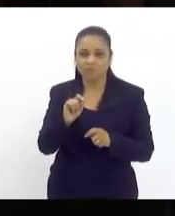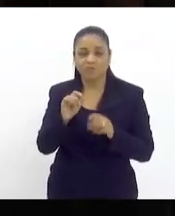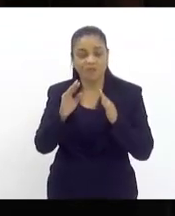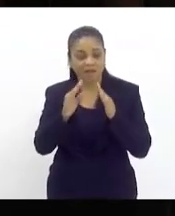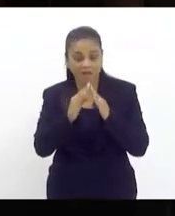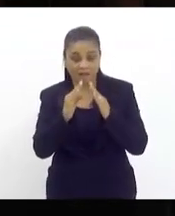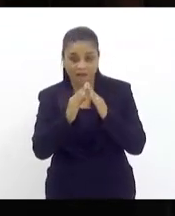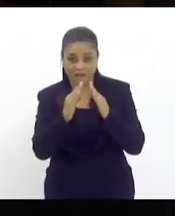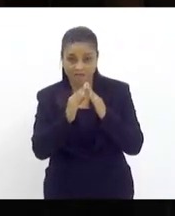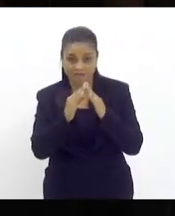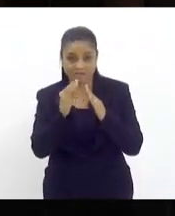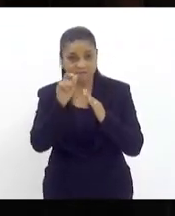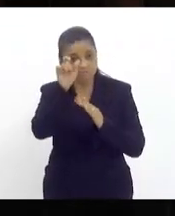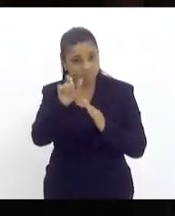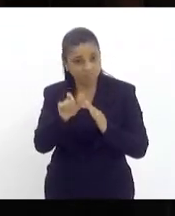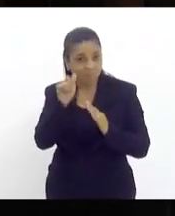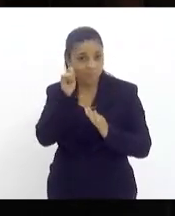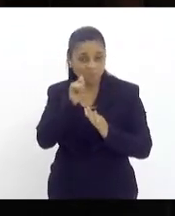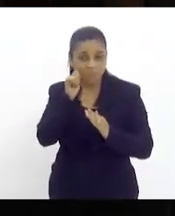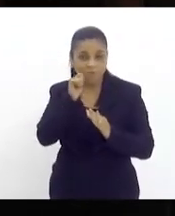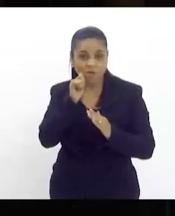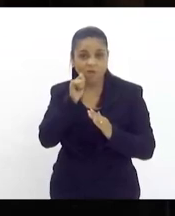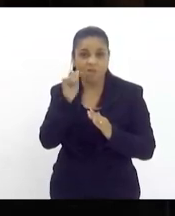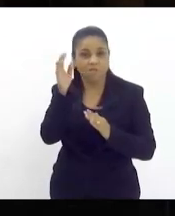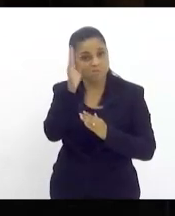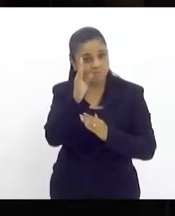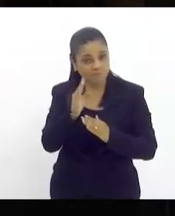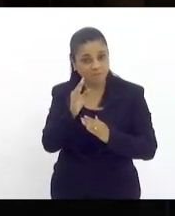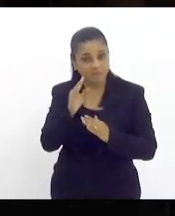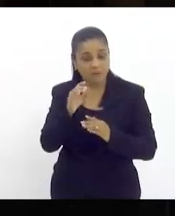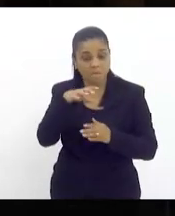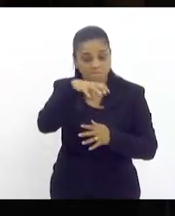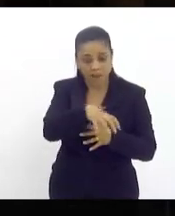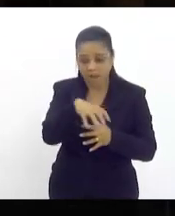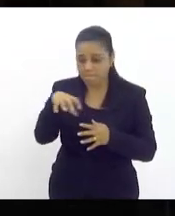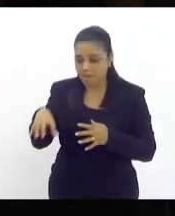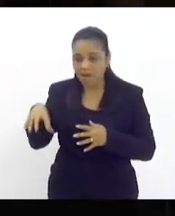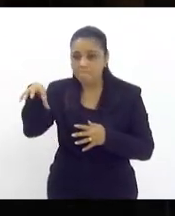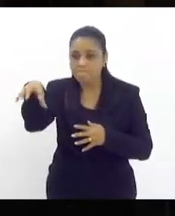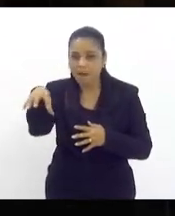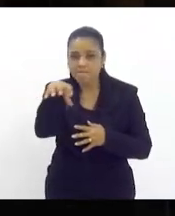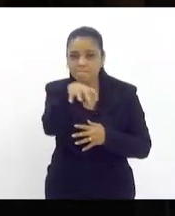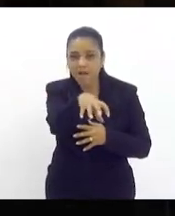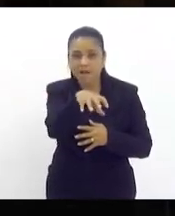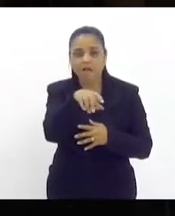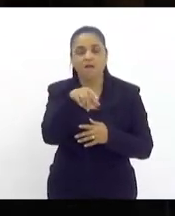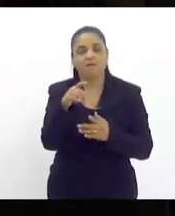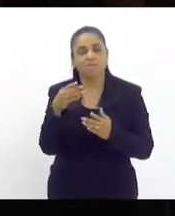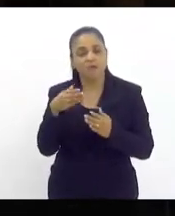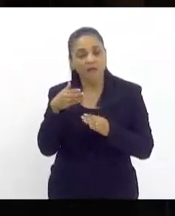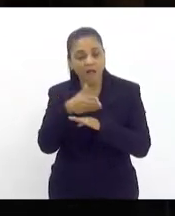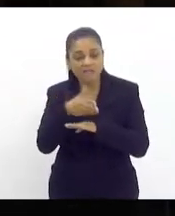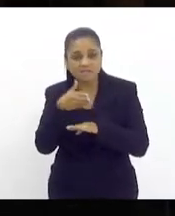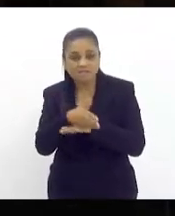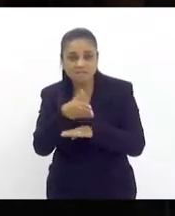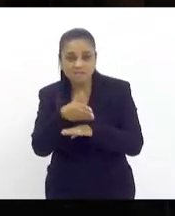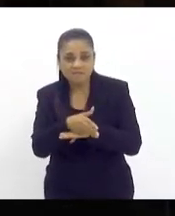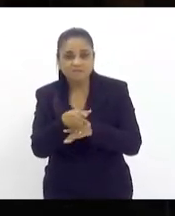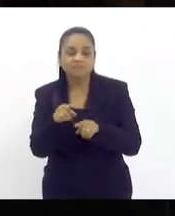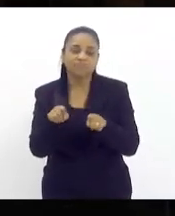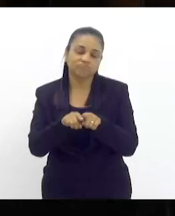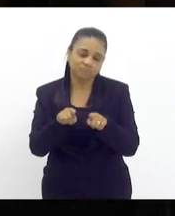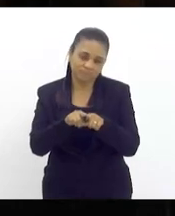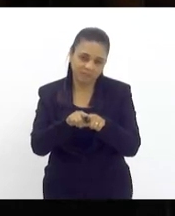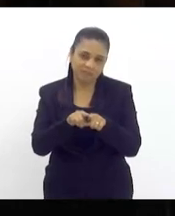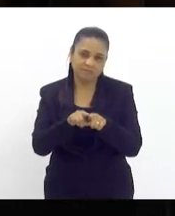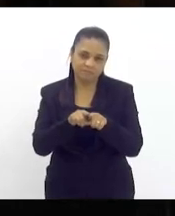casas da mulher brasileira colocado pontos específicos que Garanta ali o acesso mas não só isso que